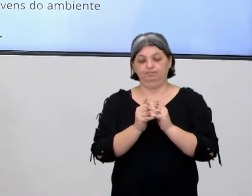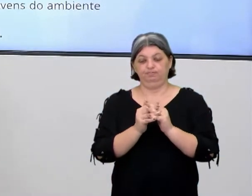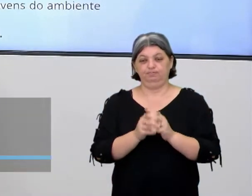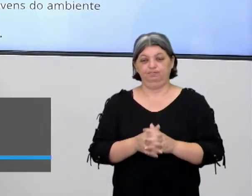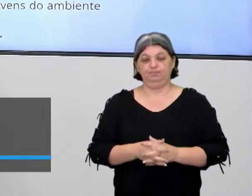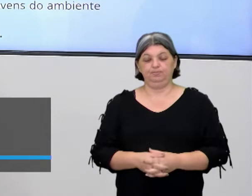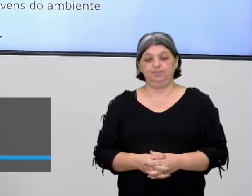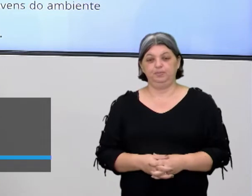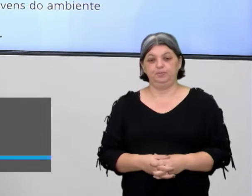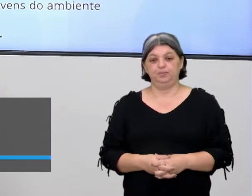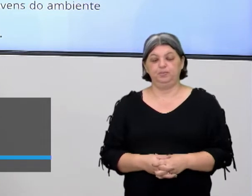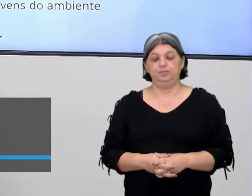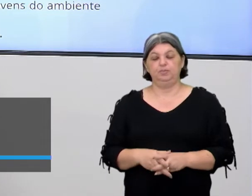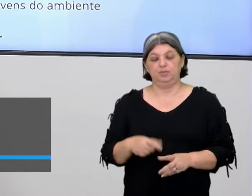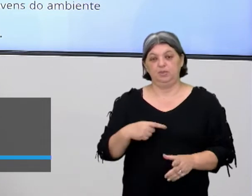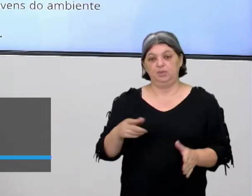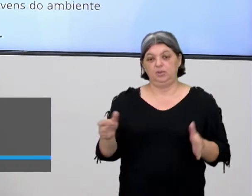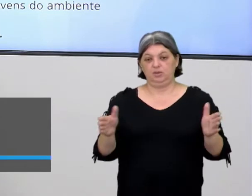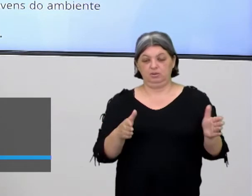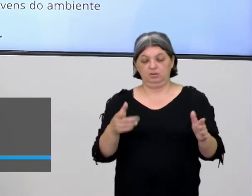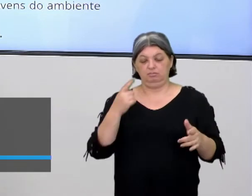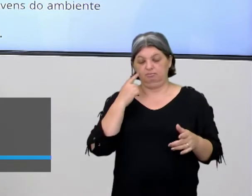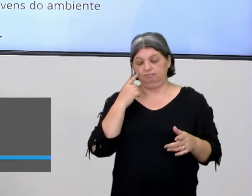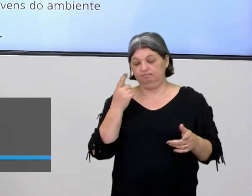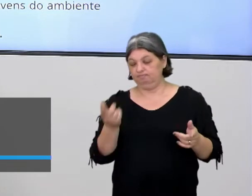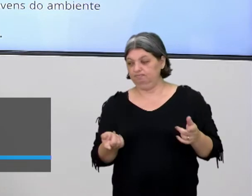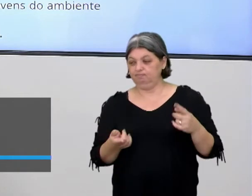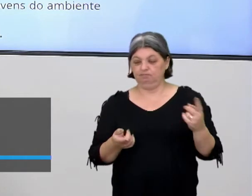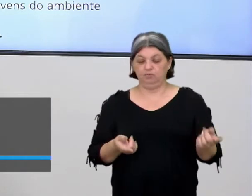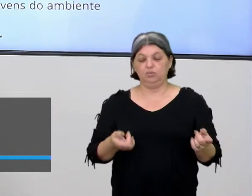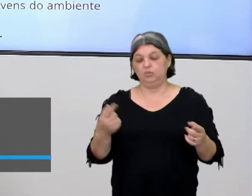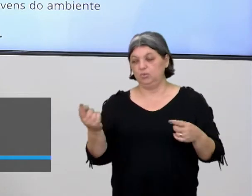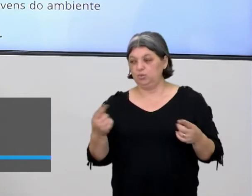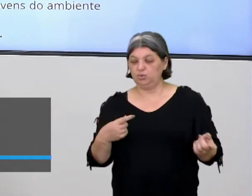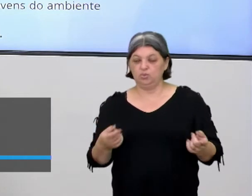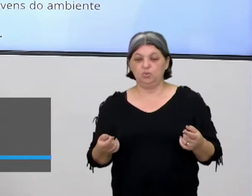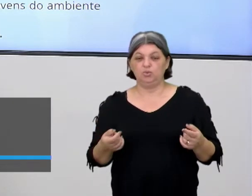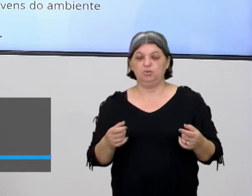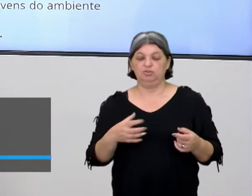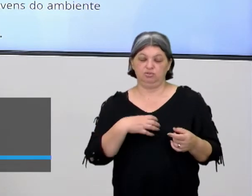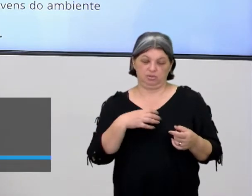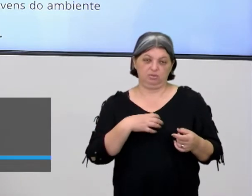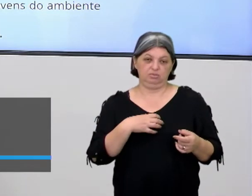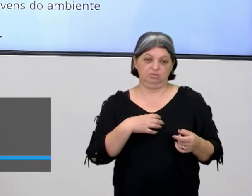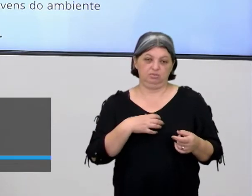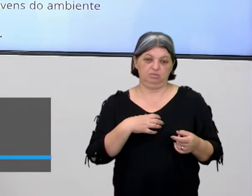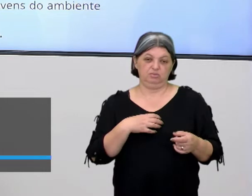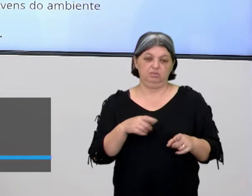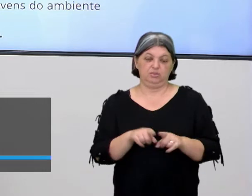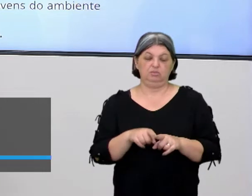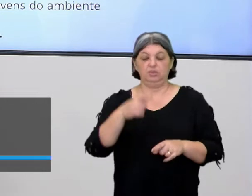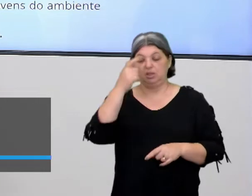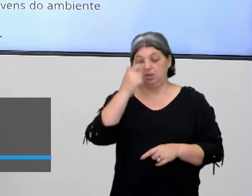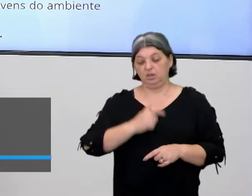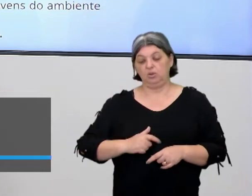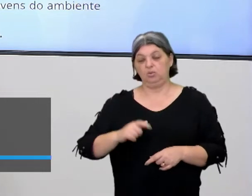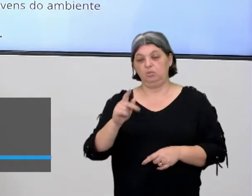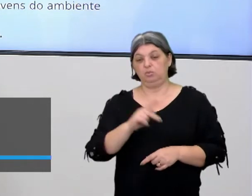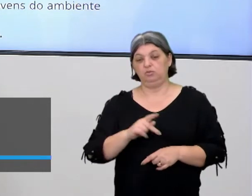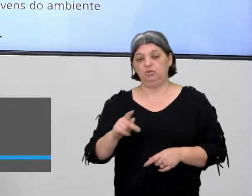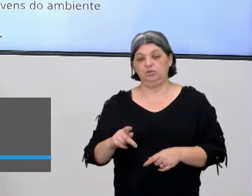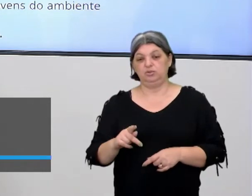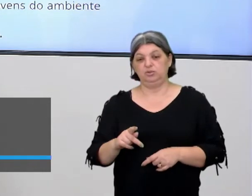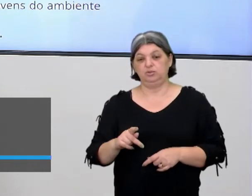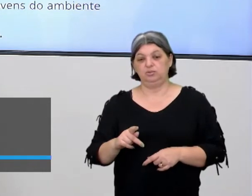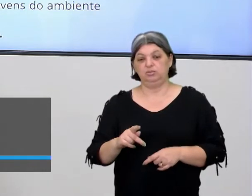Eu particularmente vivi os dois lados da moeda, né? As duas faces da moeda como professor. Okay, e